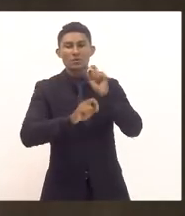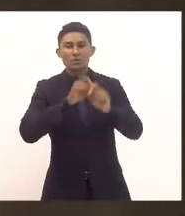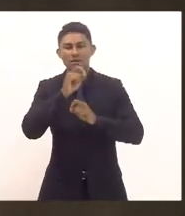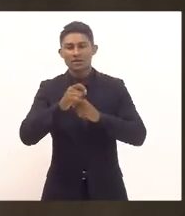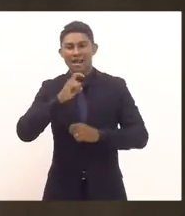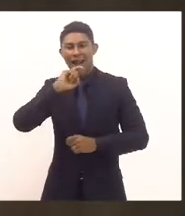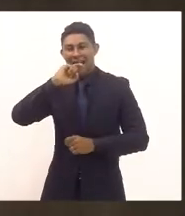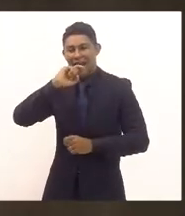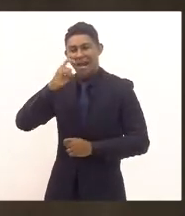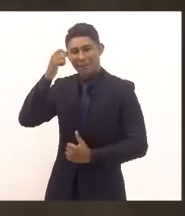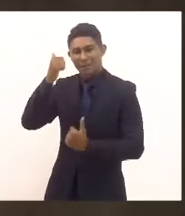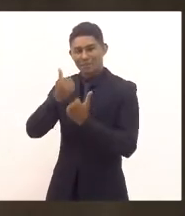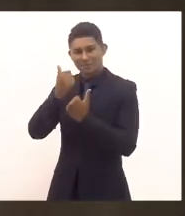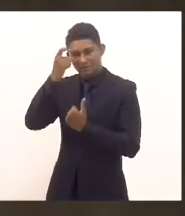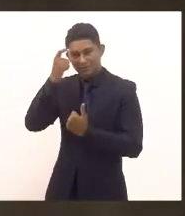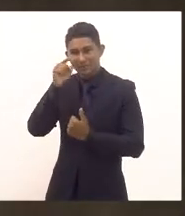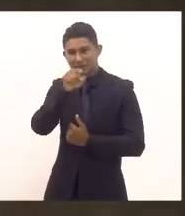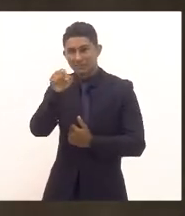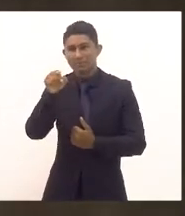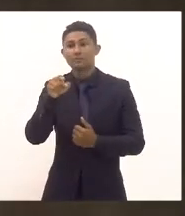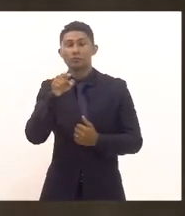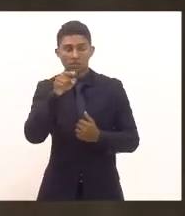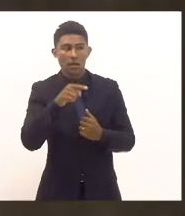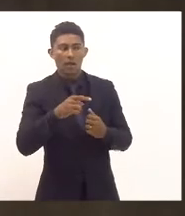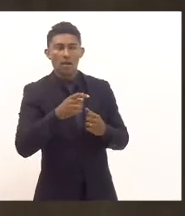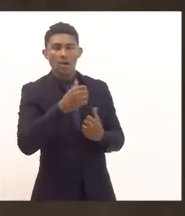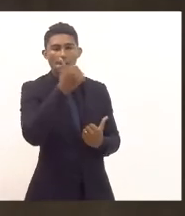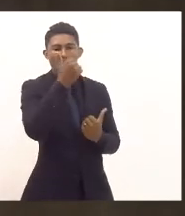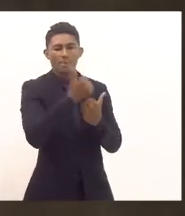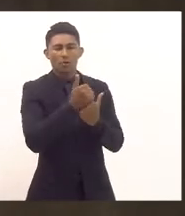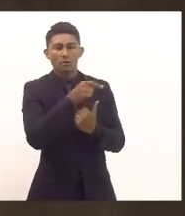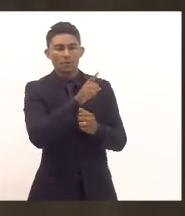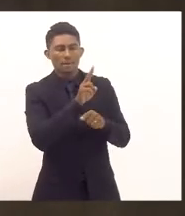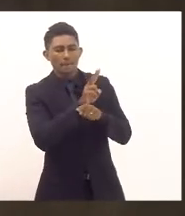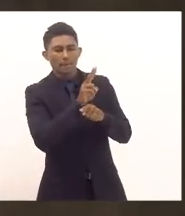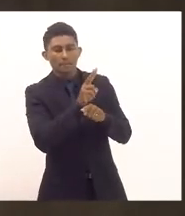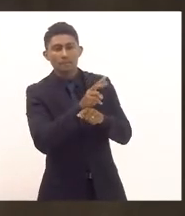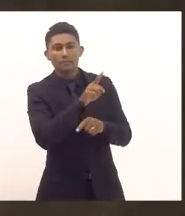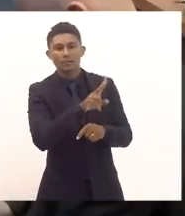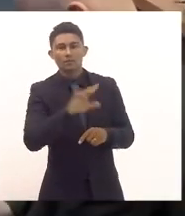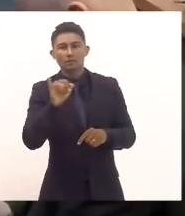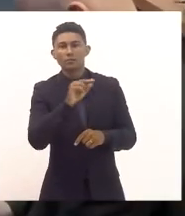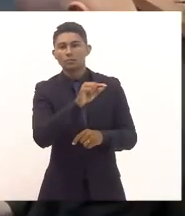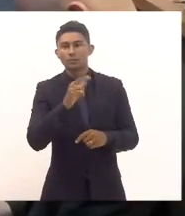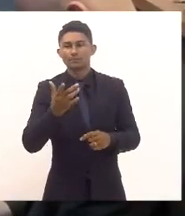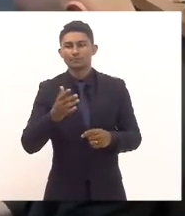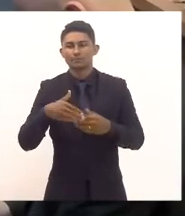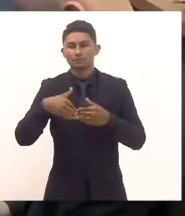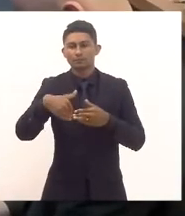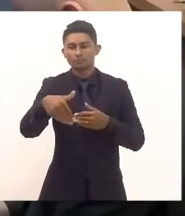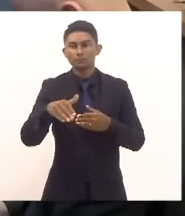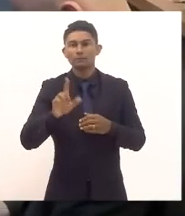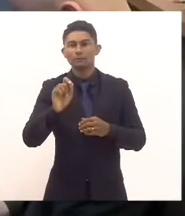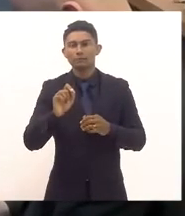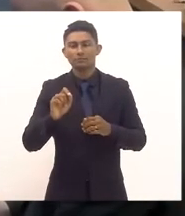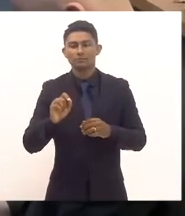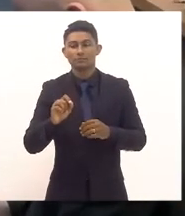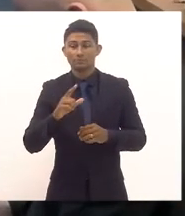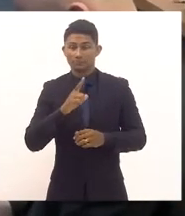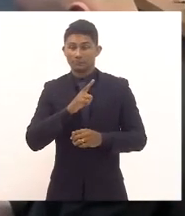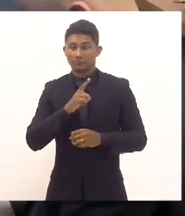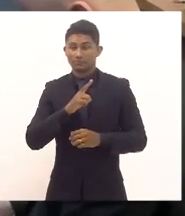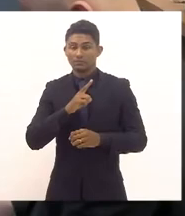da Inveja vossa excelência tá defendendo Deputado serafini que vai ser cabo Eleitoral do candidato Molon